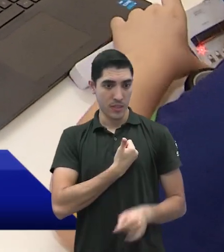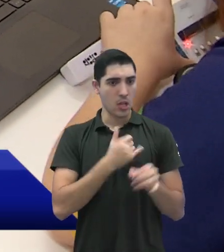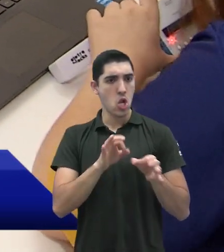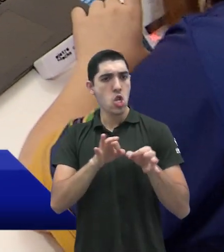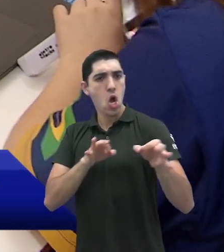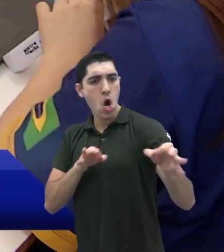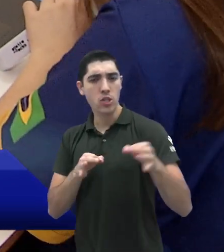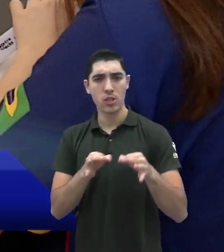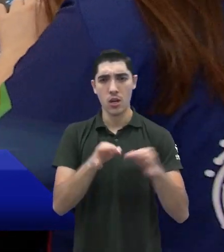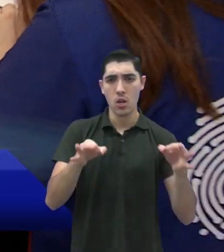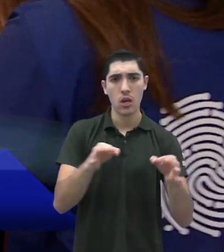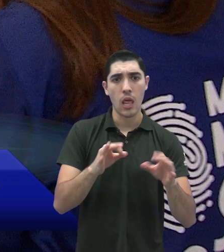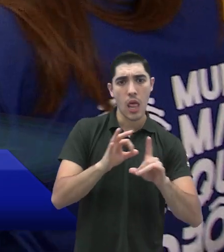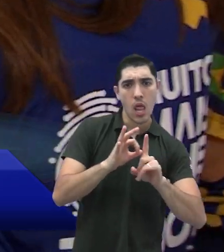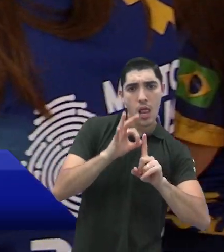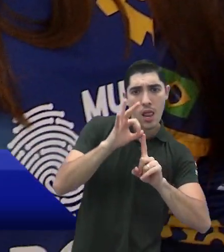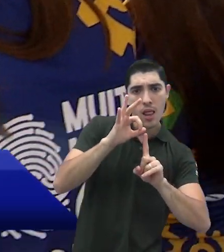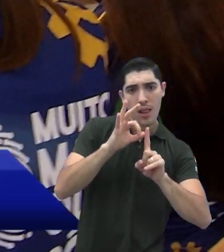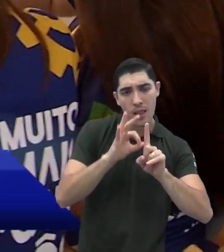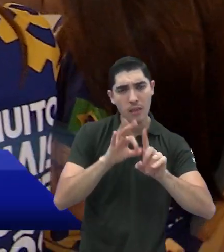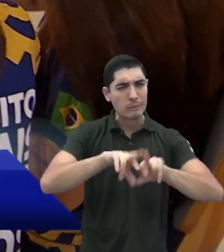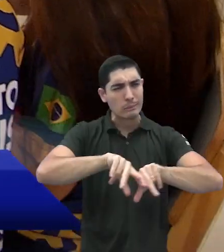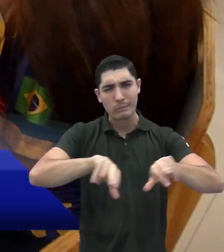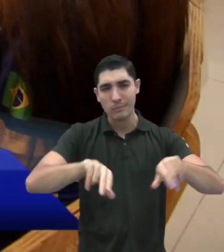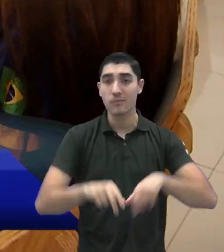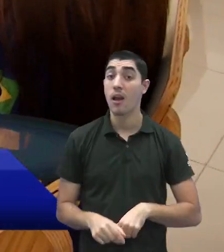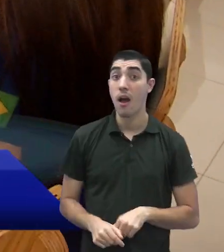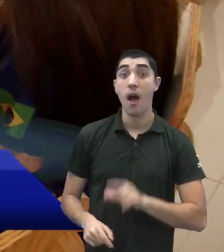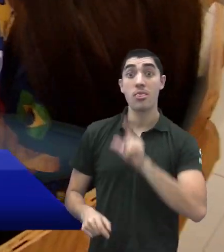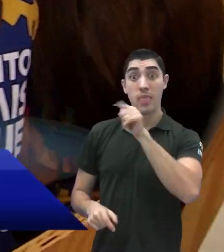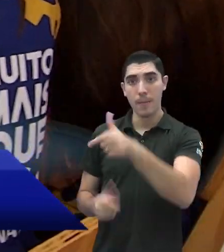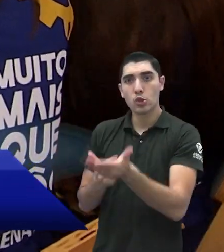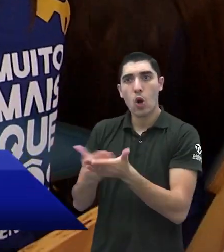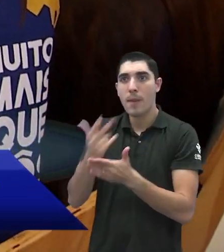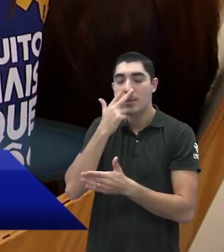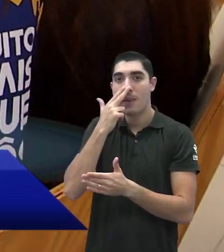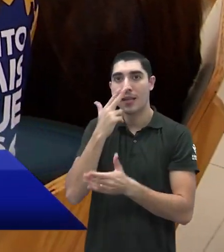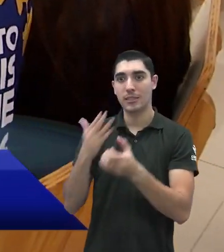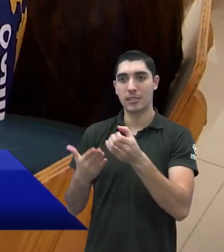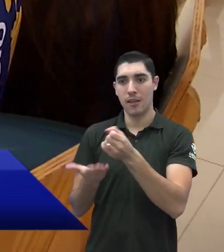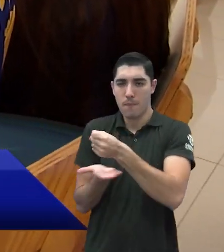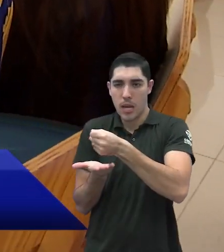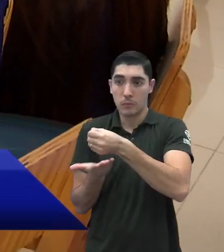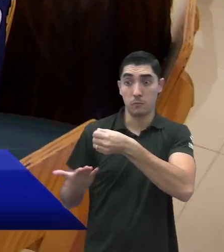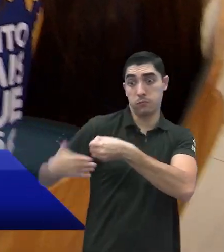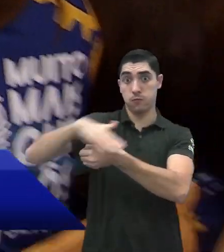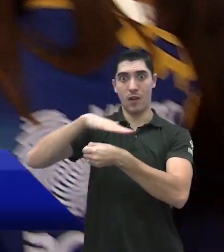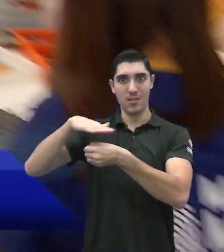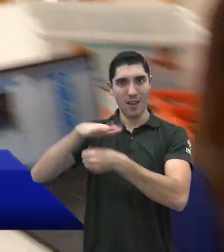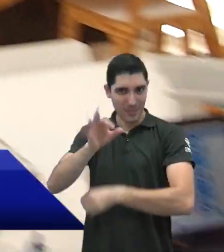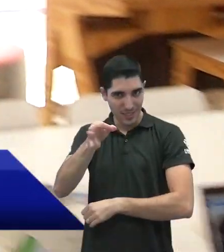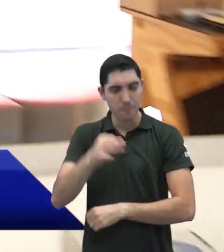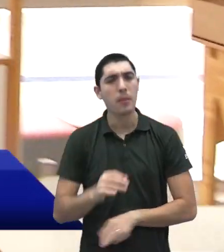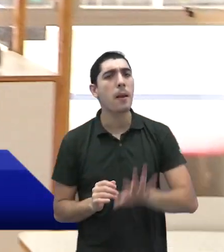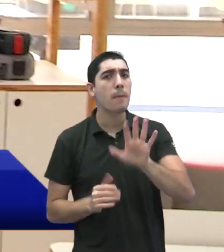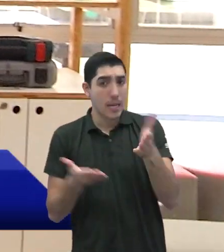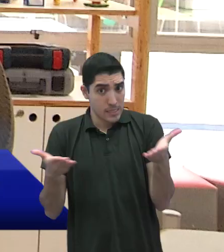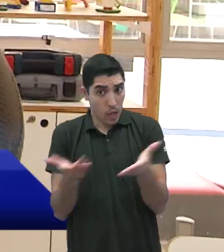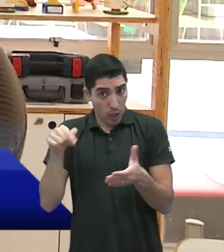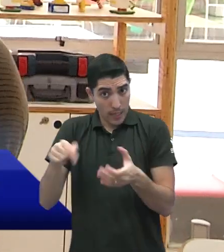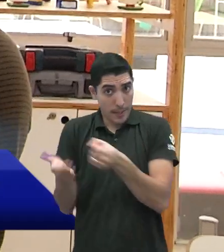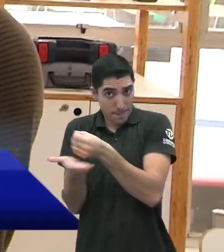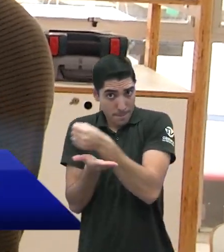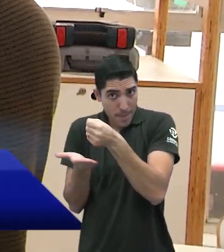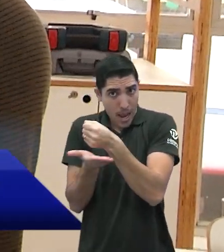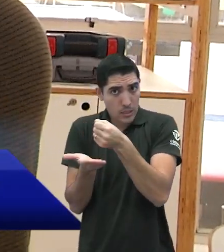eles distância, temperatura, né? E aí passam para lições mais avançadas, vamos dizer assim, né? Mas no básico, aqui